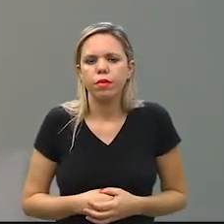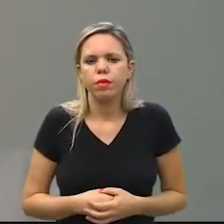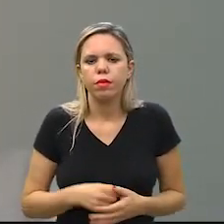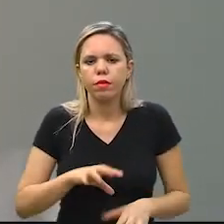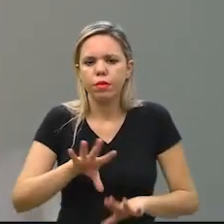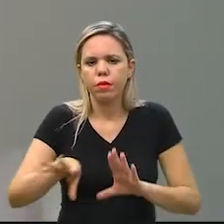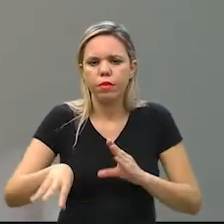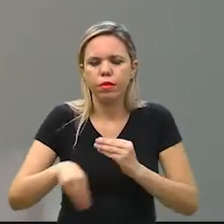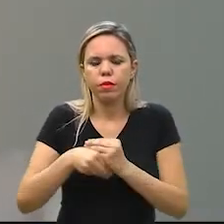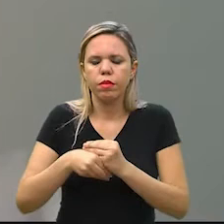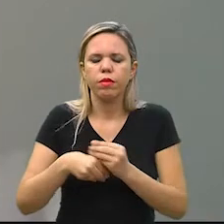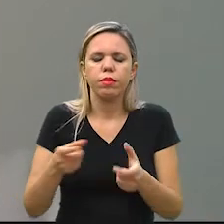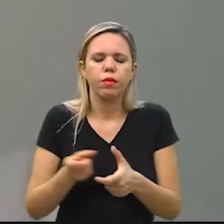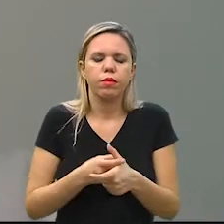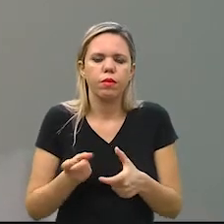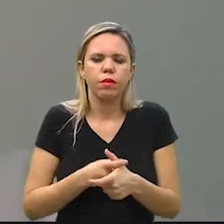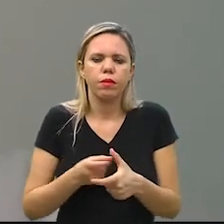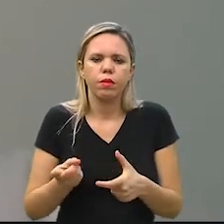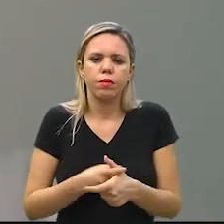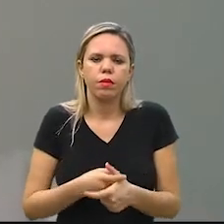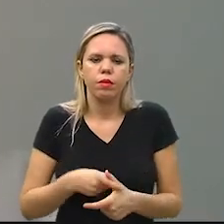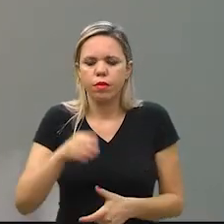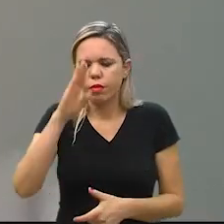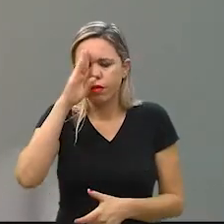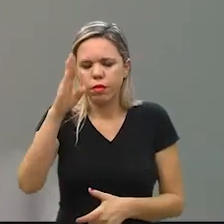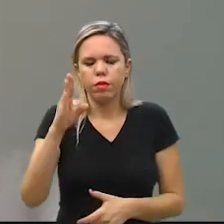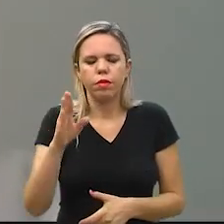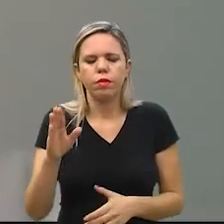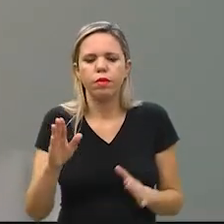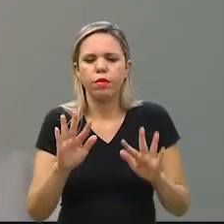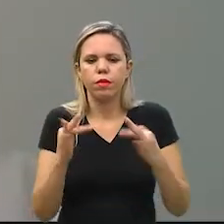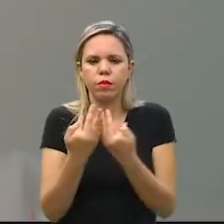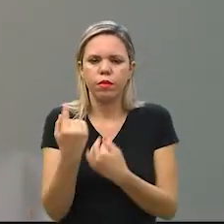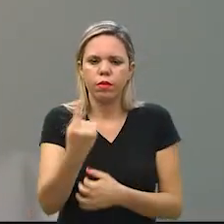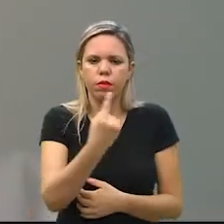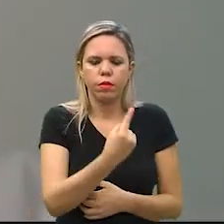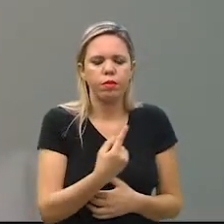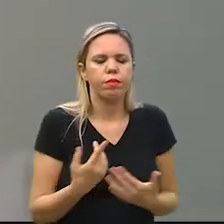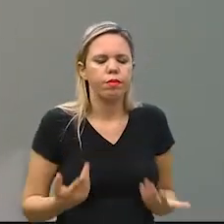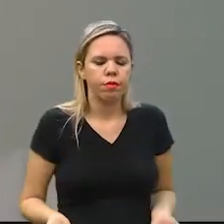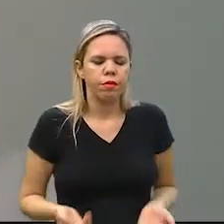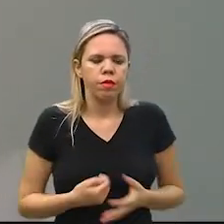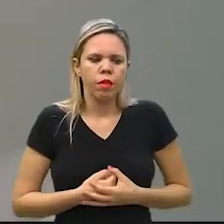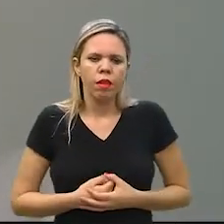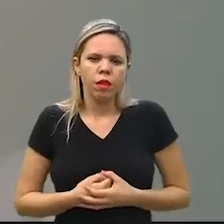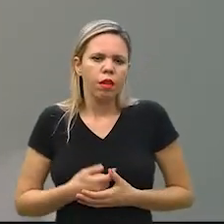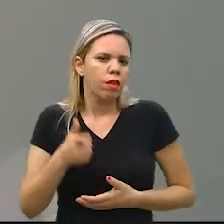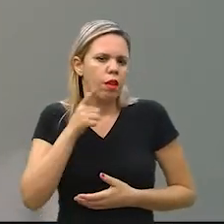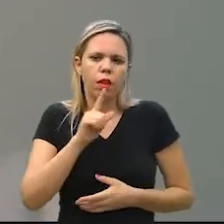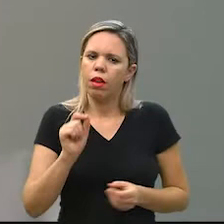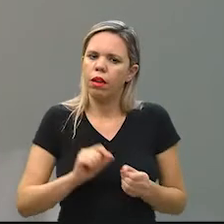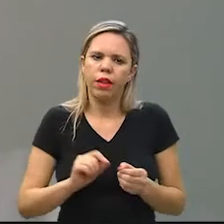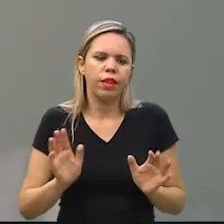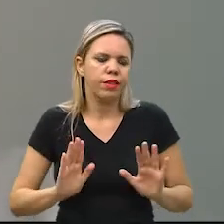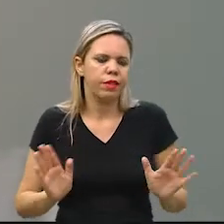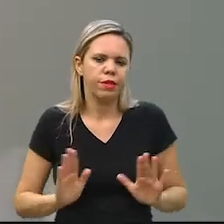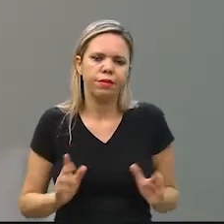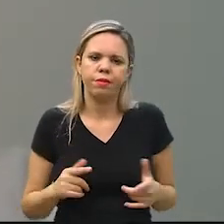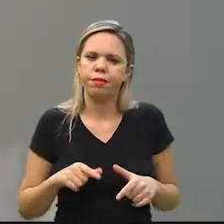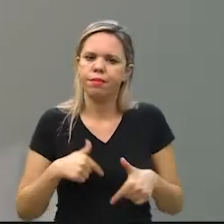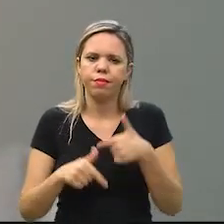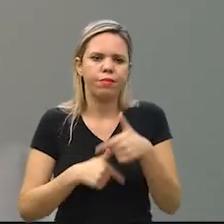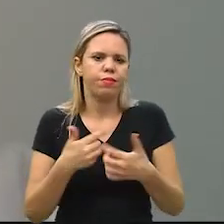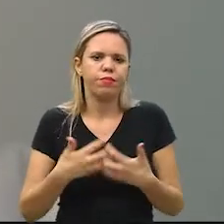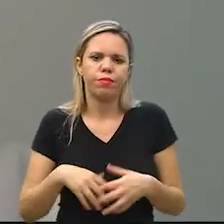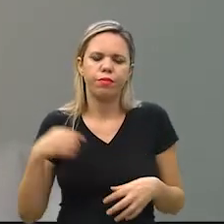incorporado às despesas essenciais aí de cada residência, porque você não consegue fazer, muitos